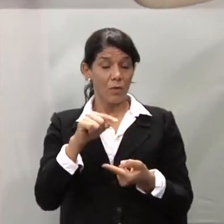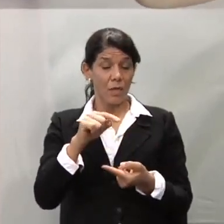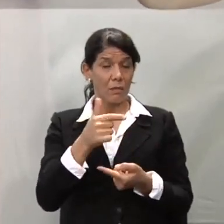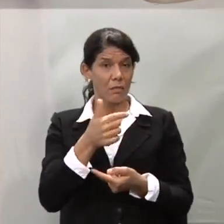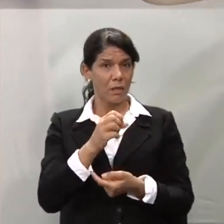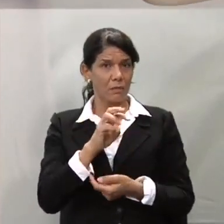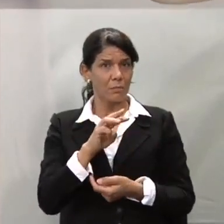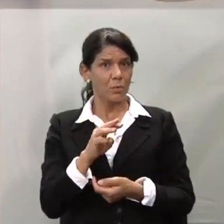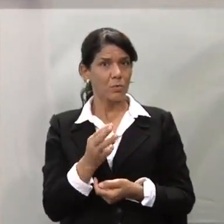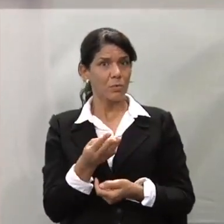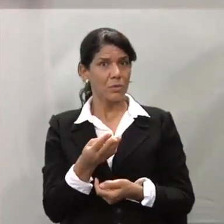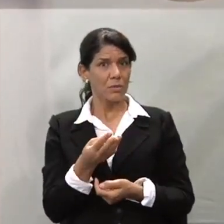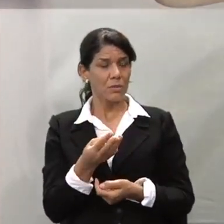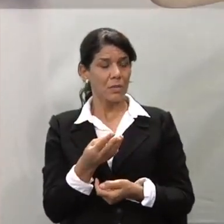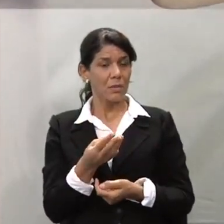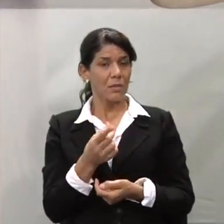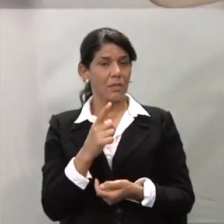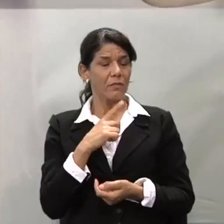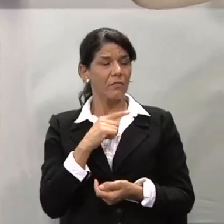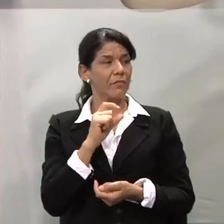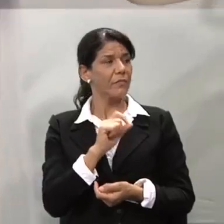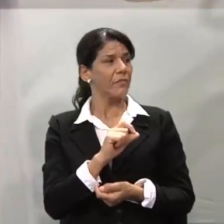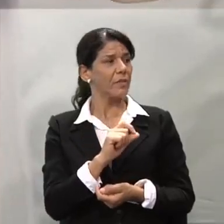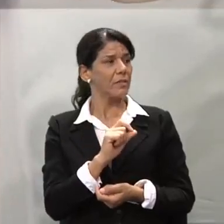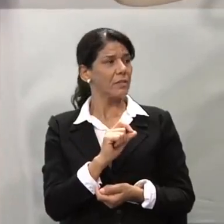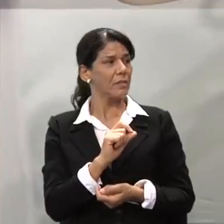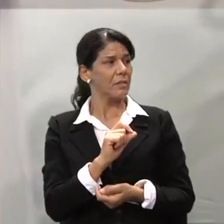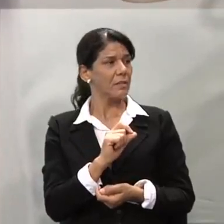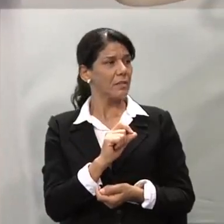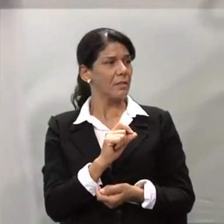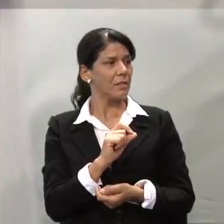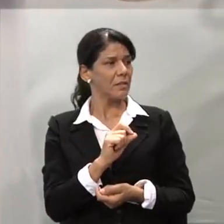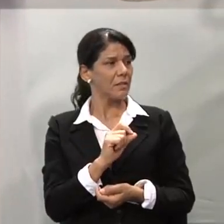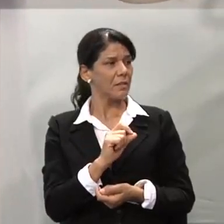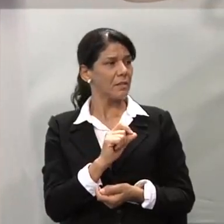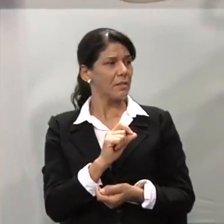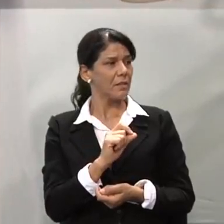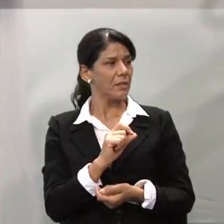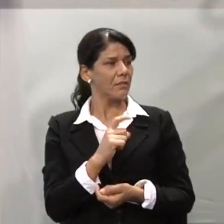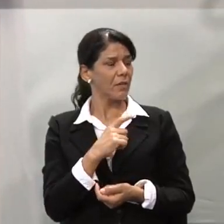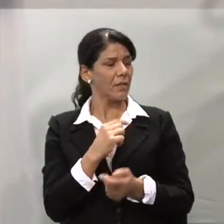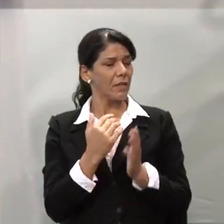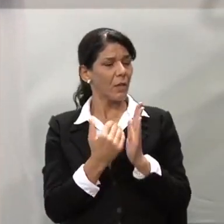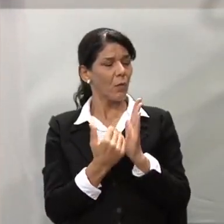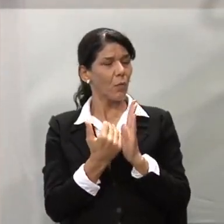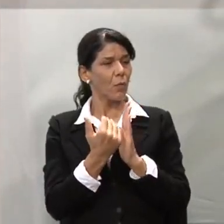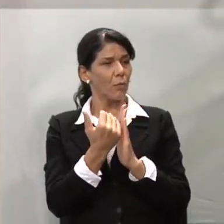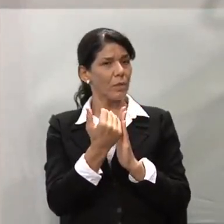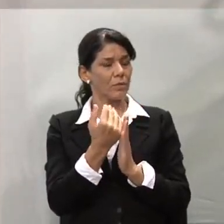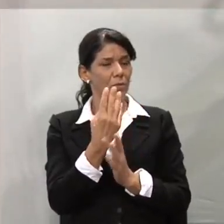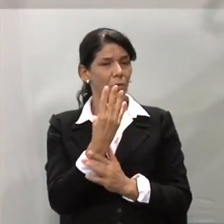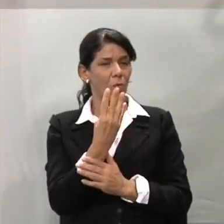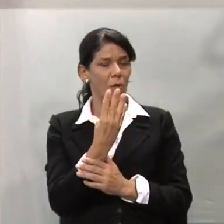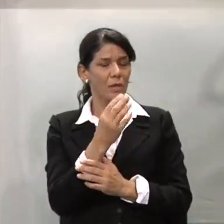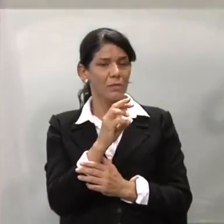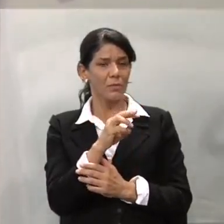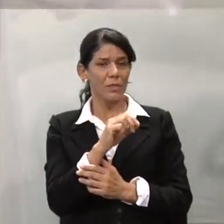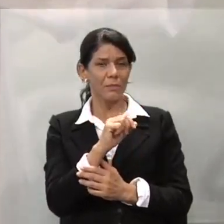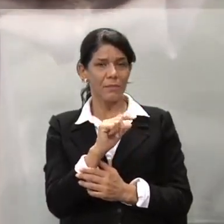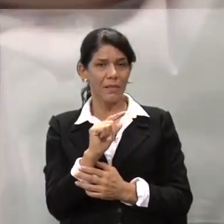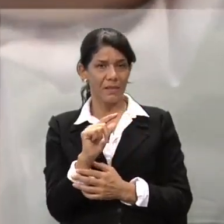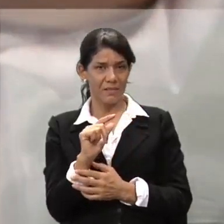10 milhões vai ser, então, vai ter um aumento aí de 4